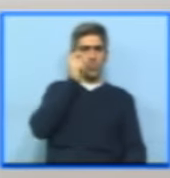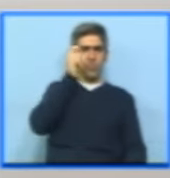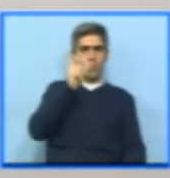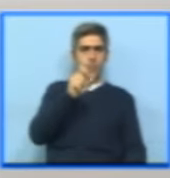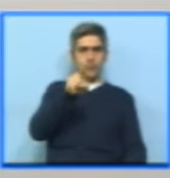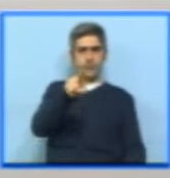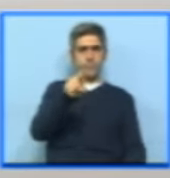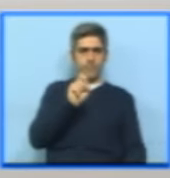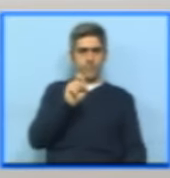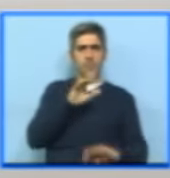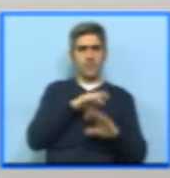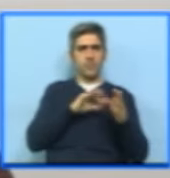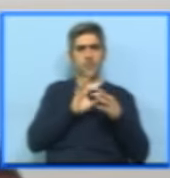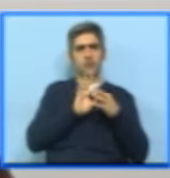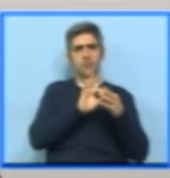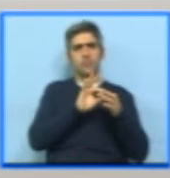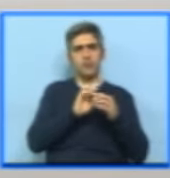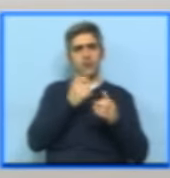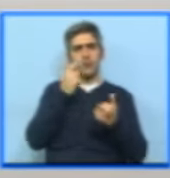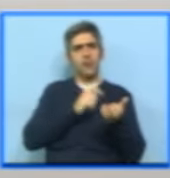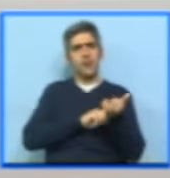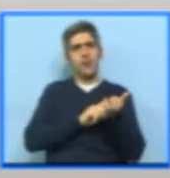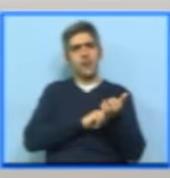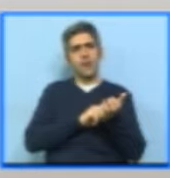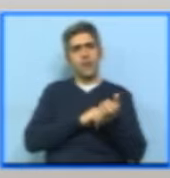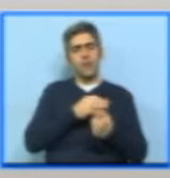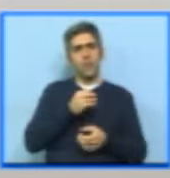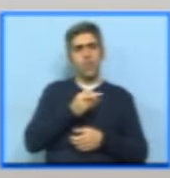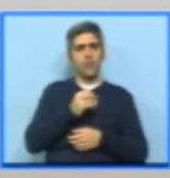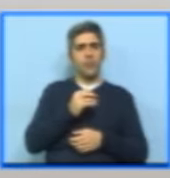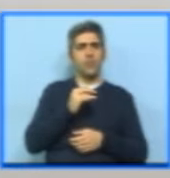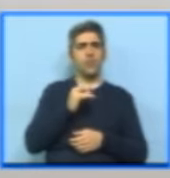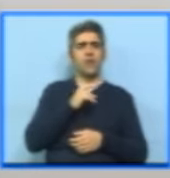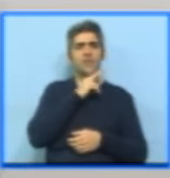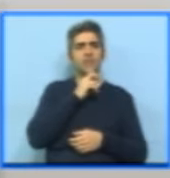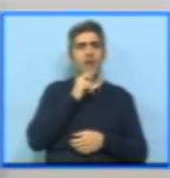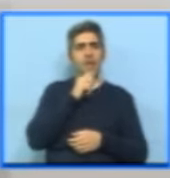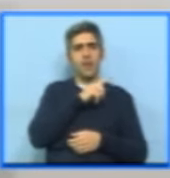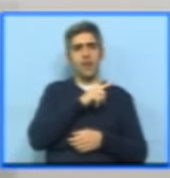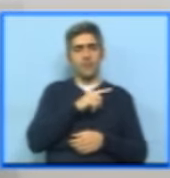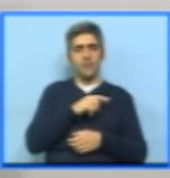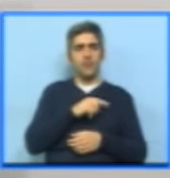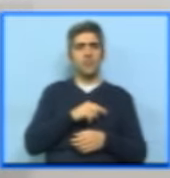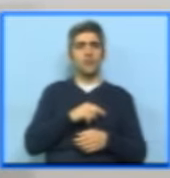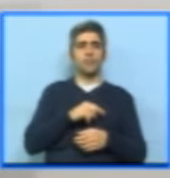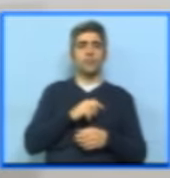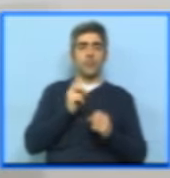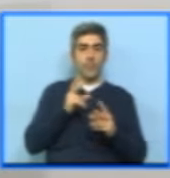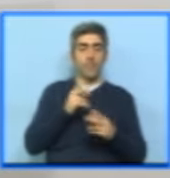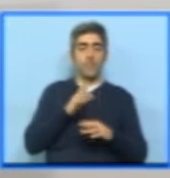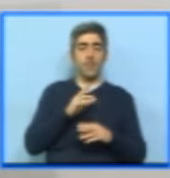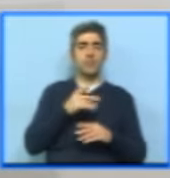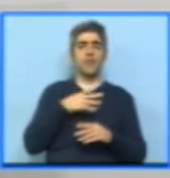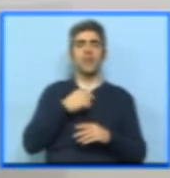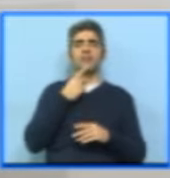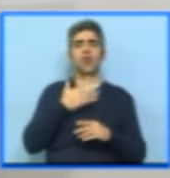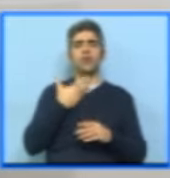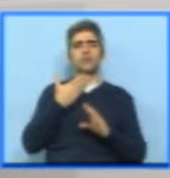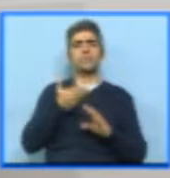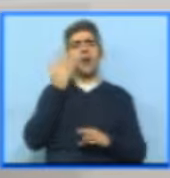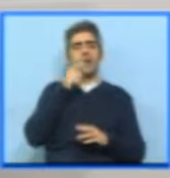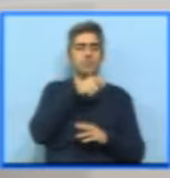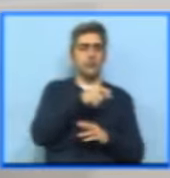fazer uma aliança privilegiada com uma raça, o povo de Israel. Ok? Mas isso não significa que Deus goste mais deles